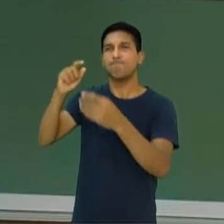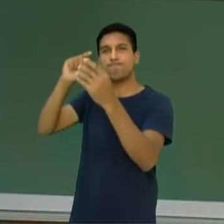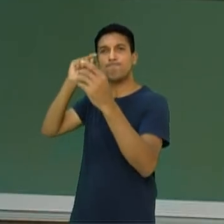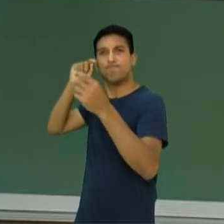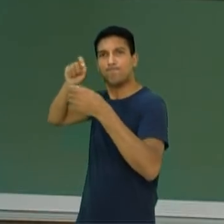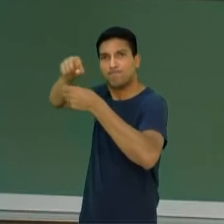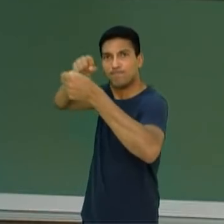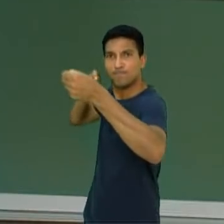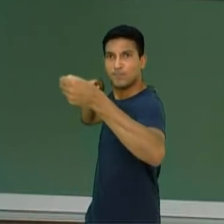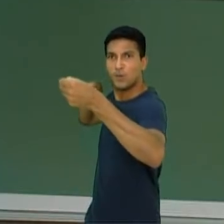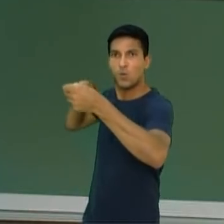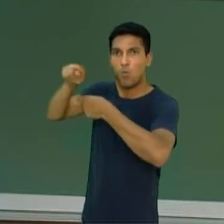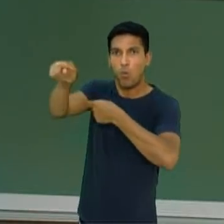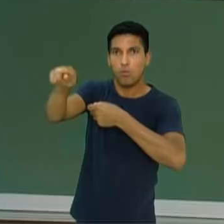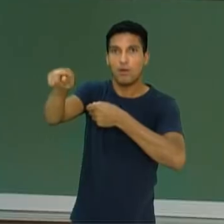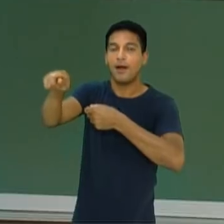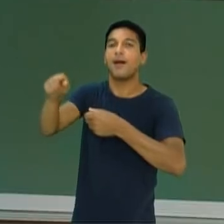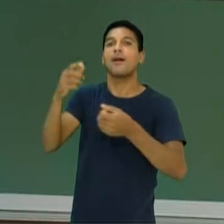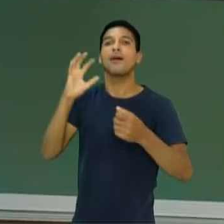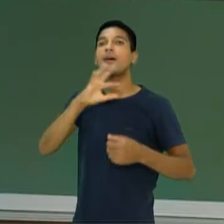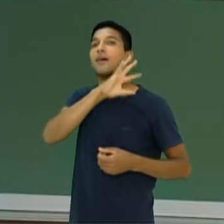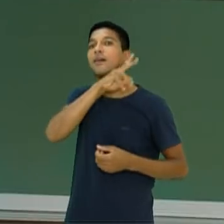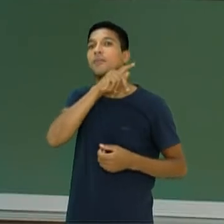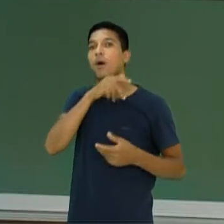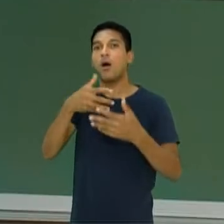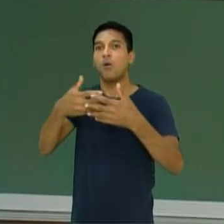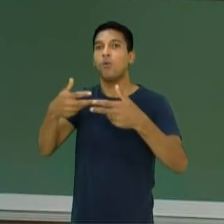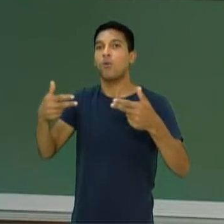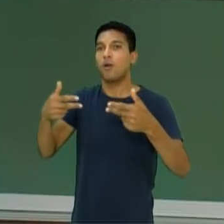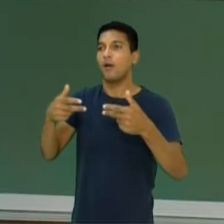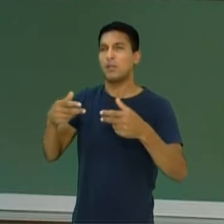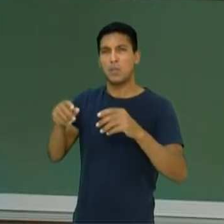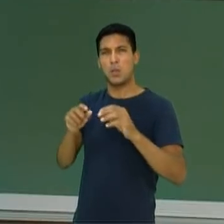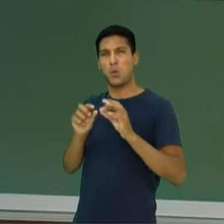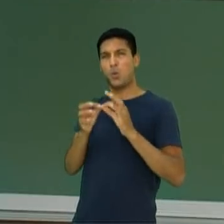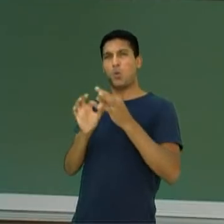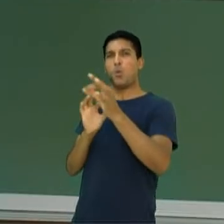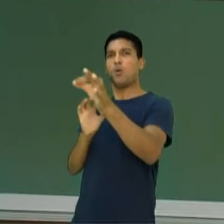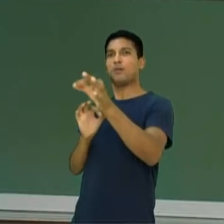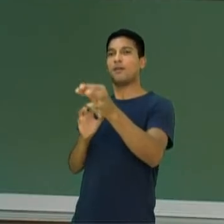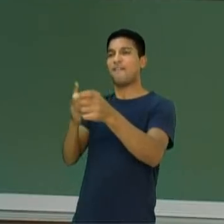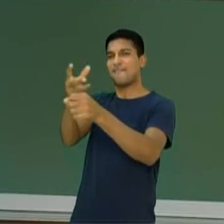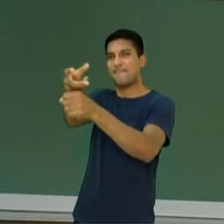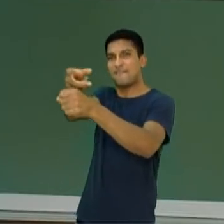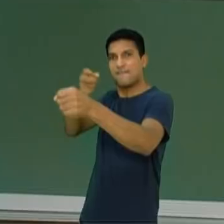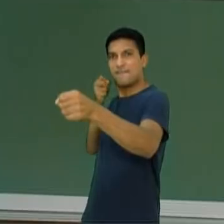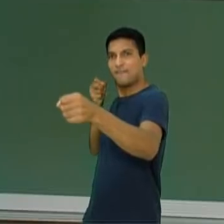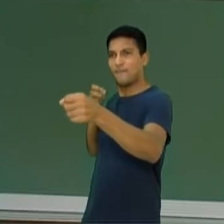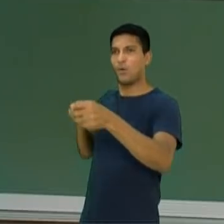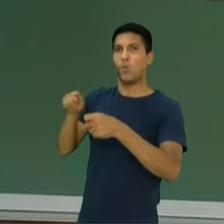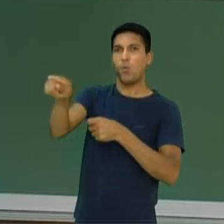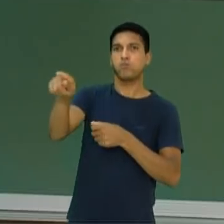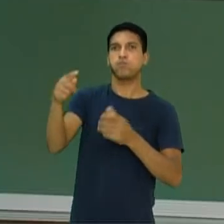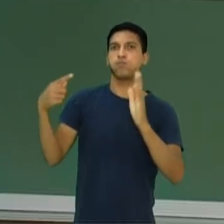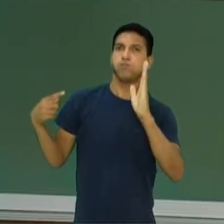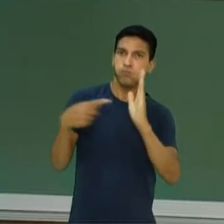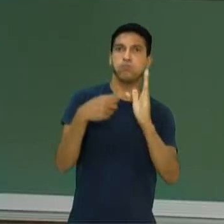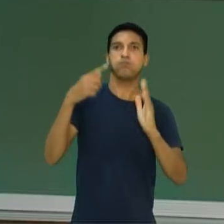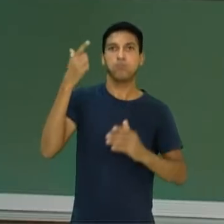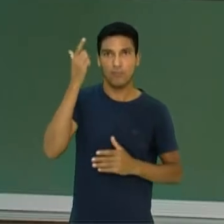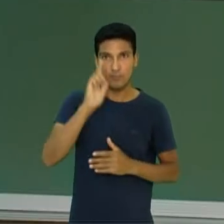e alcançasse a sua presa que estava mais longe, por exemplo, do que com a lança, e também ajudou